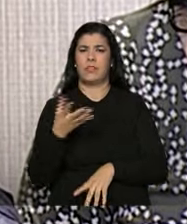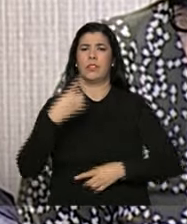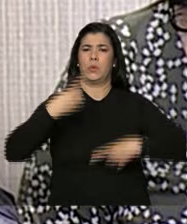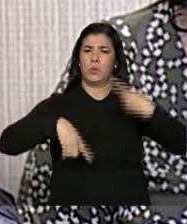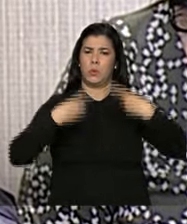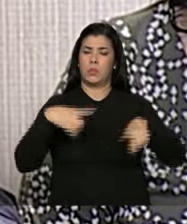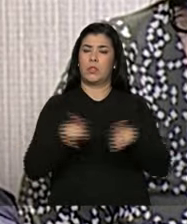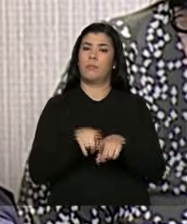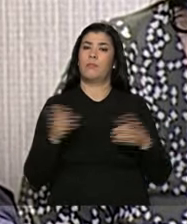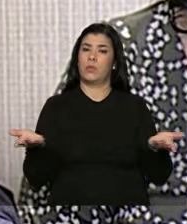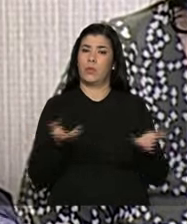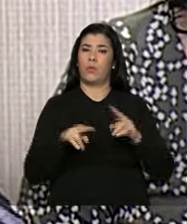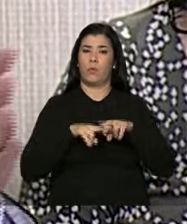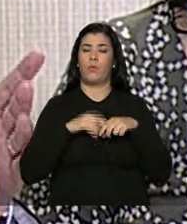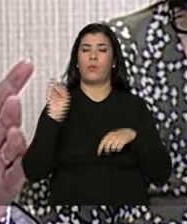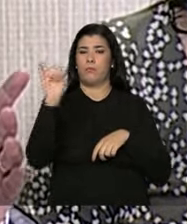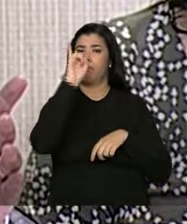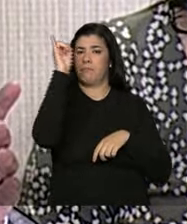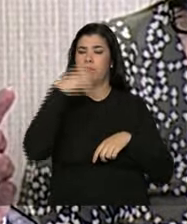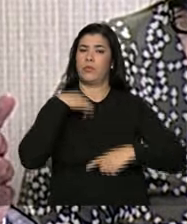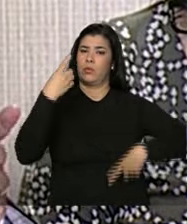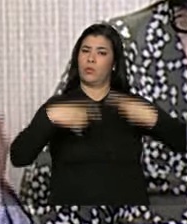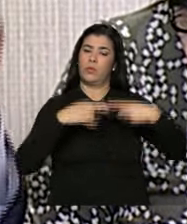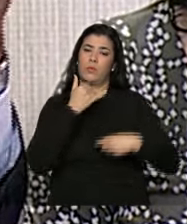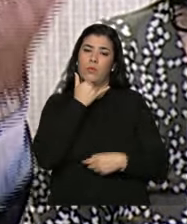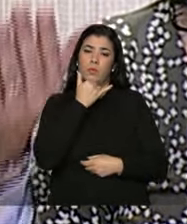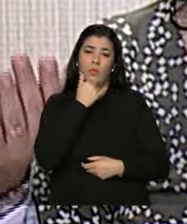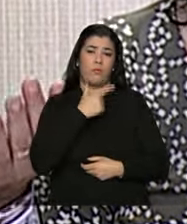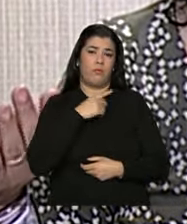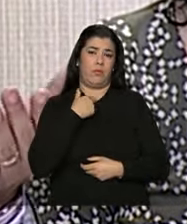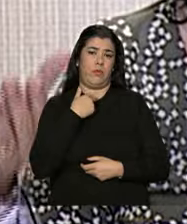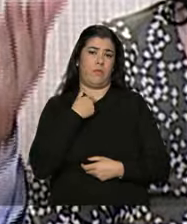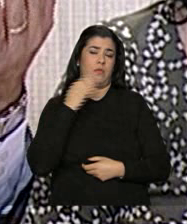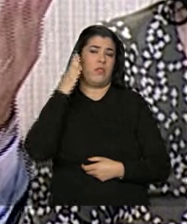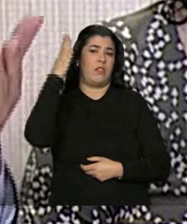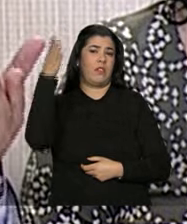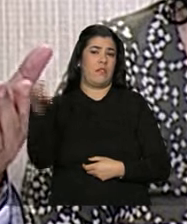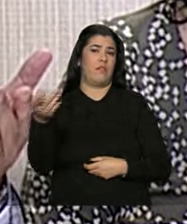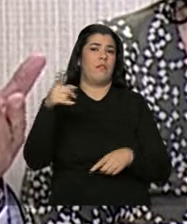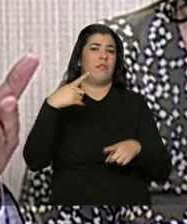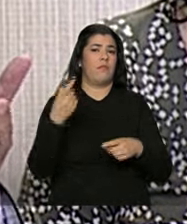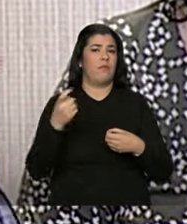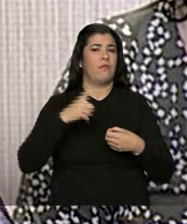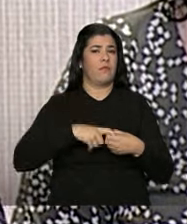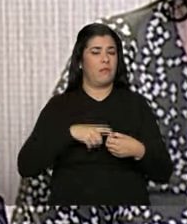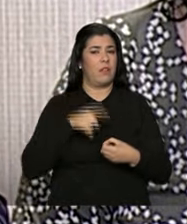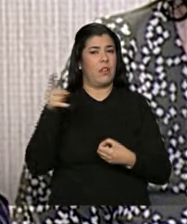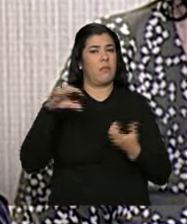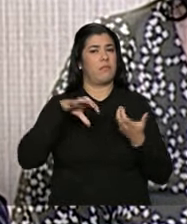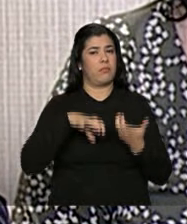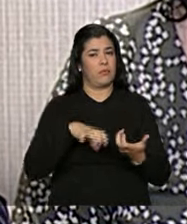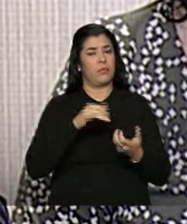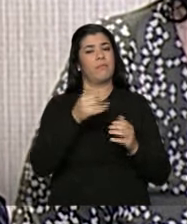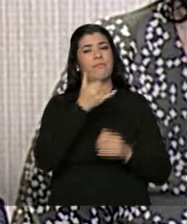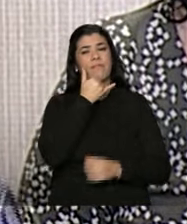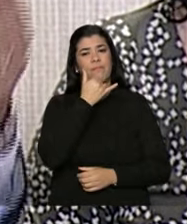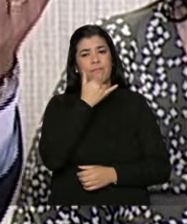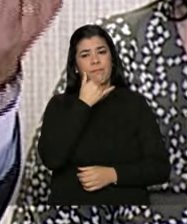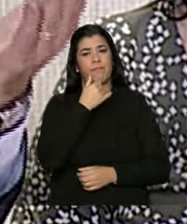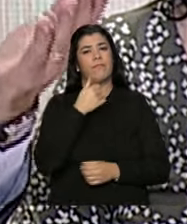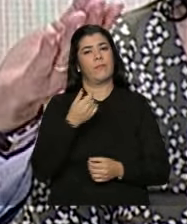esse evento é de extrema importância. Eu não vou poder ficar até o final, já tenho que sair pro Congresso, já tinha justificado a minha ausência, então peço